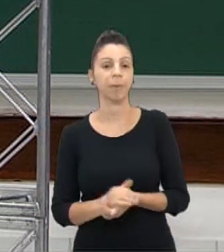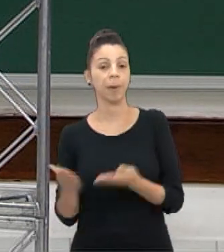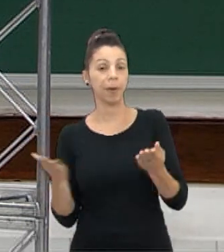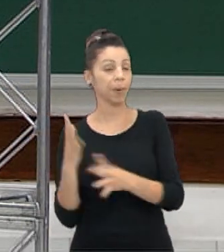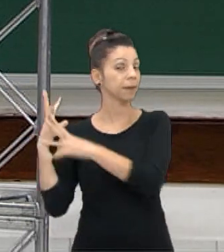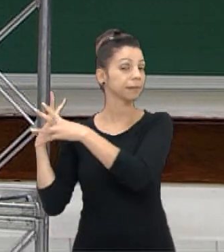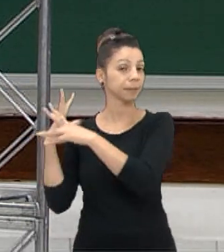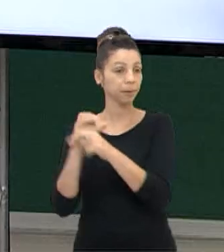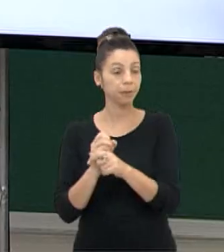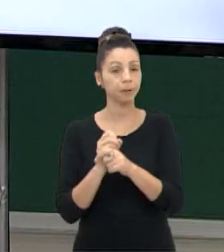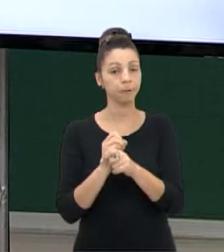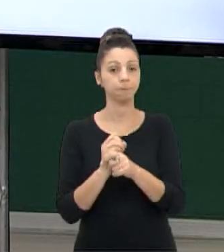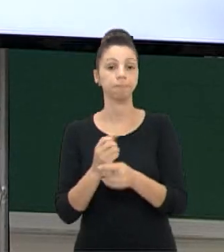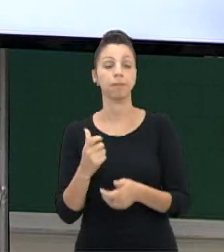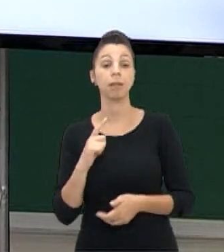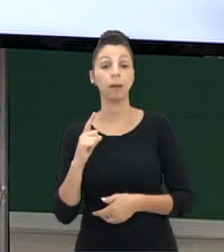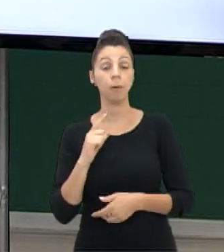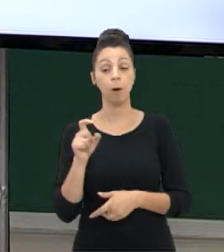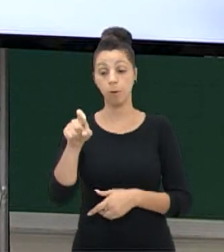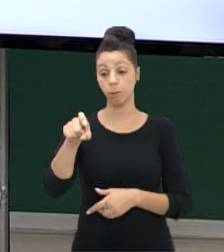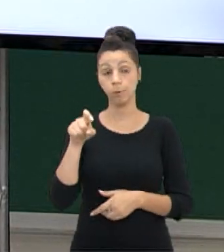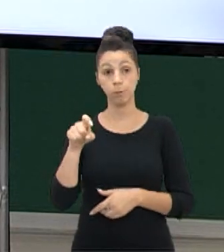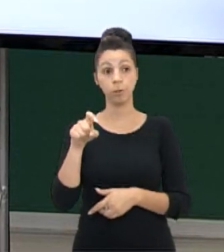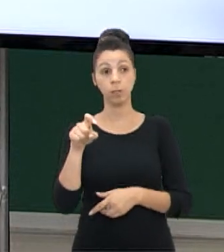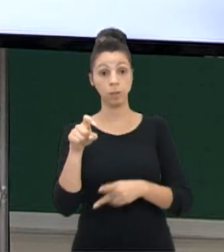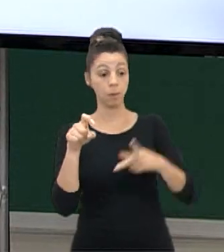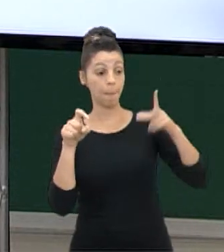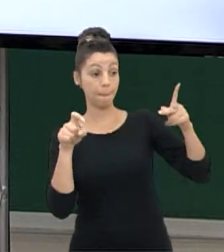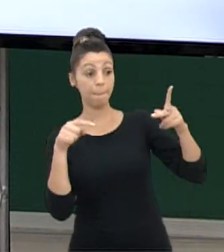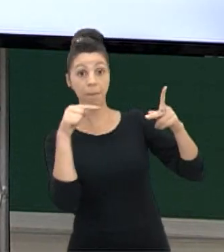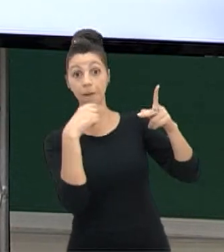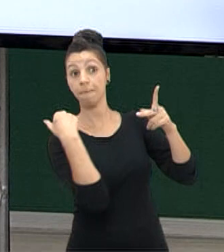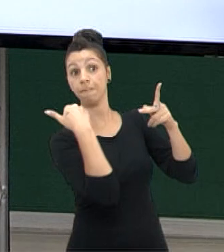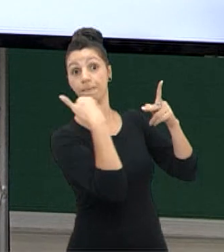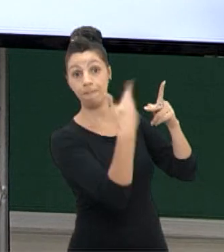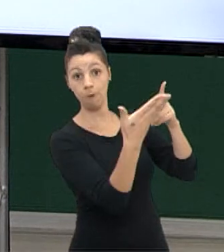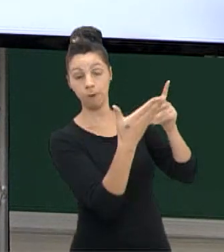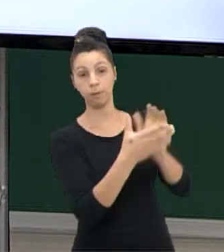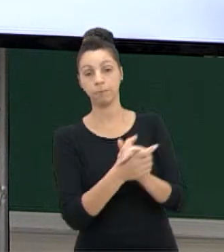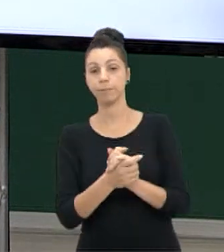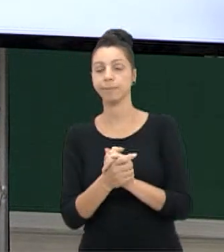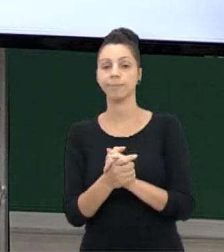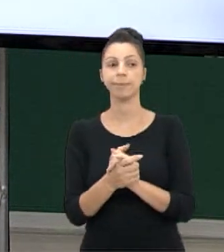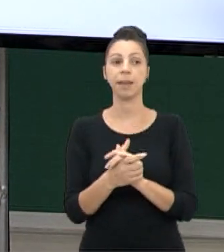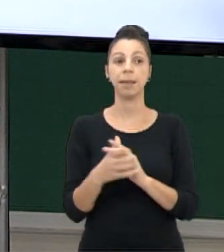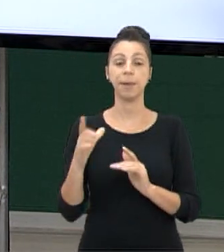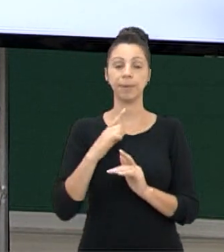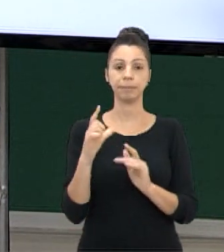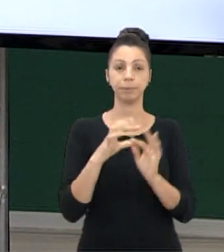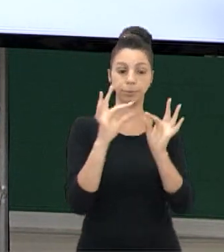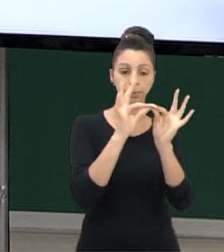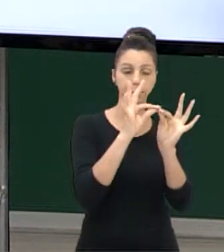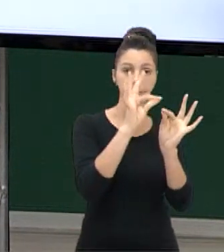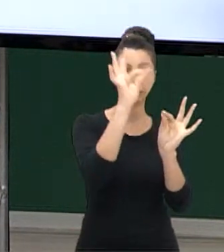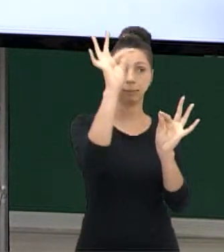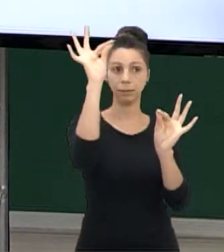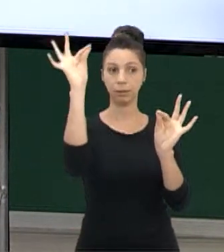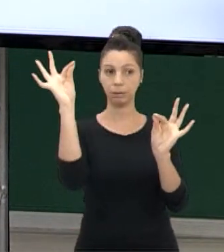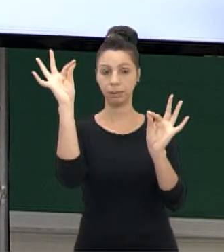o ponto P está fora. E aí, nós temos, então, esses segmentos que nos dão o